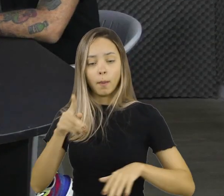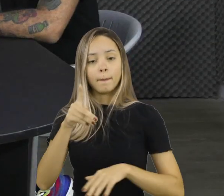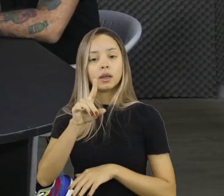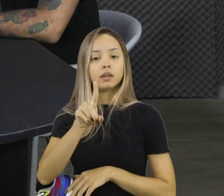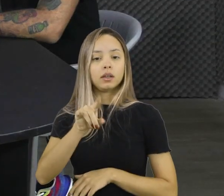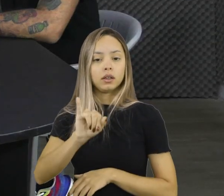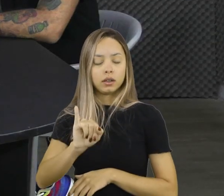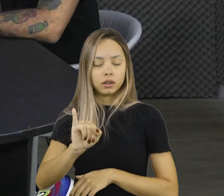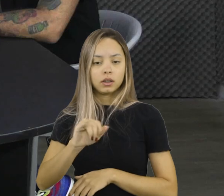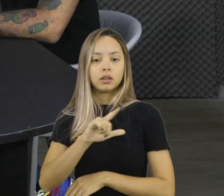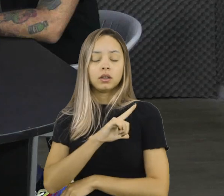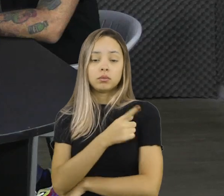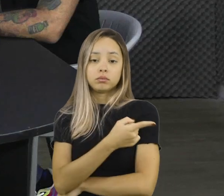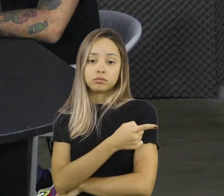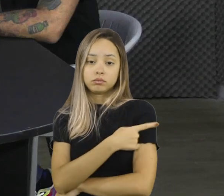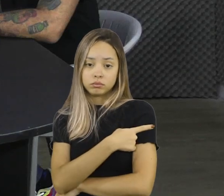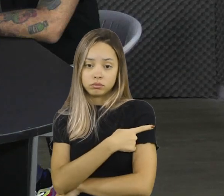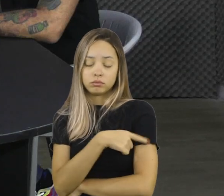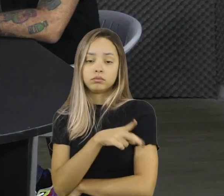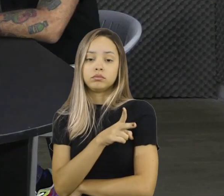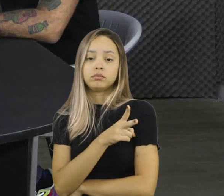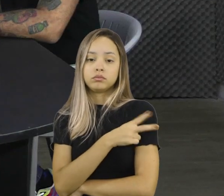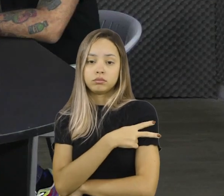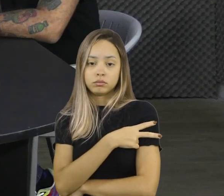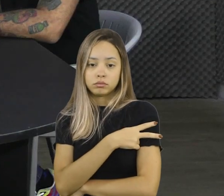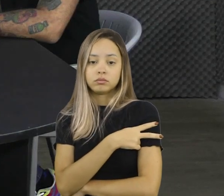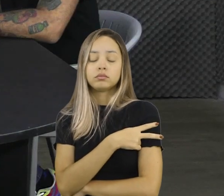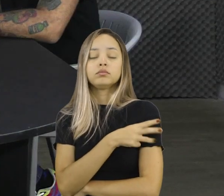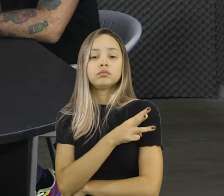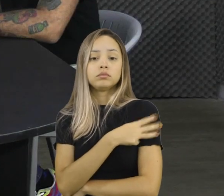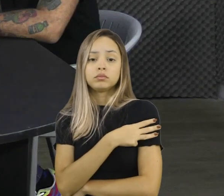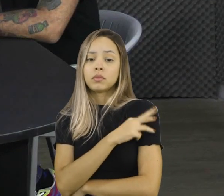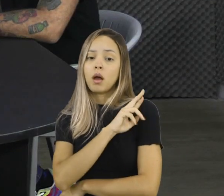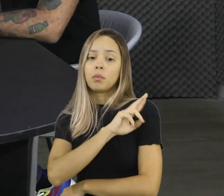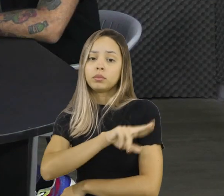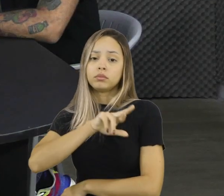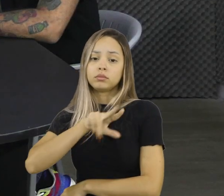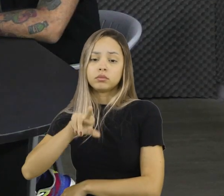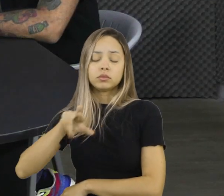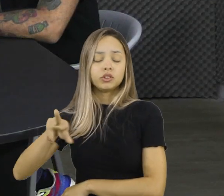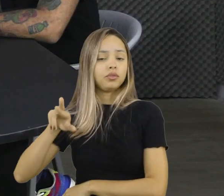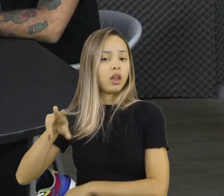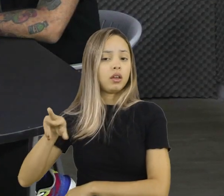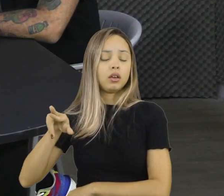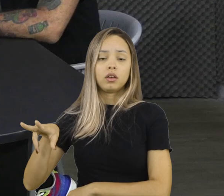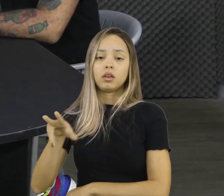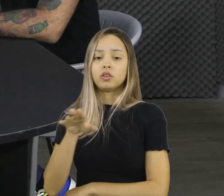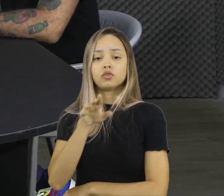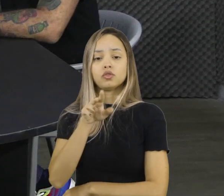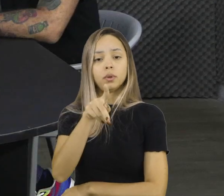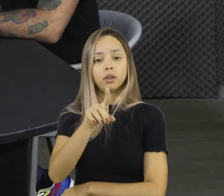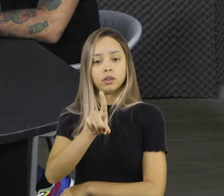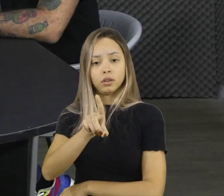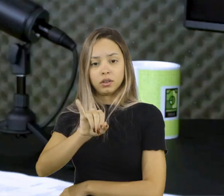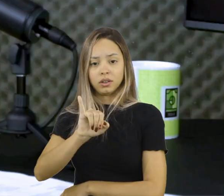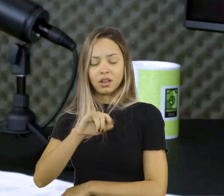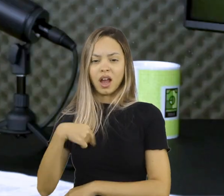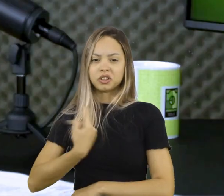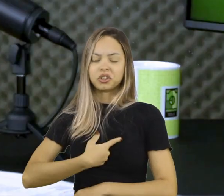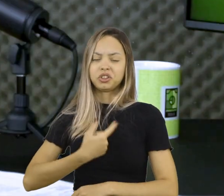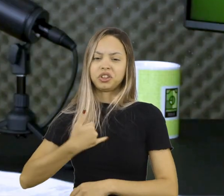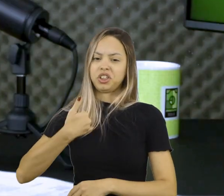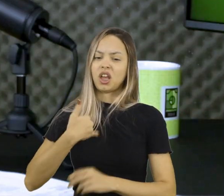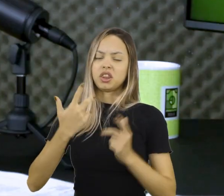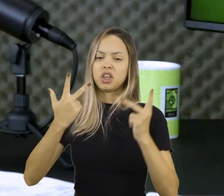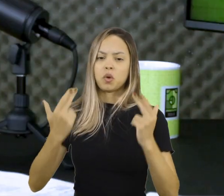primeiro ano é um PDI segundo ano é outro PDI porque a gente muda a gente não fica com a mesma idade a vida toda e nem com